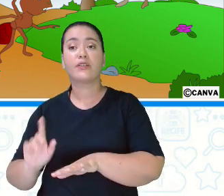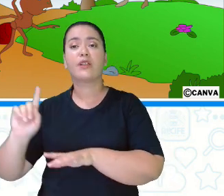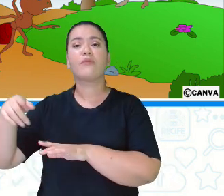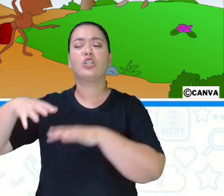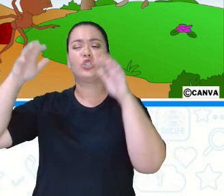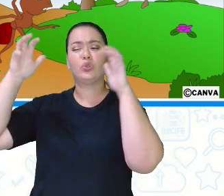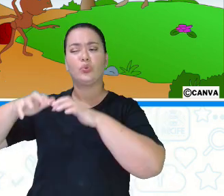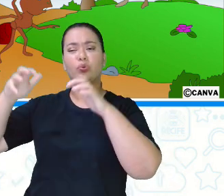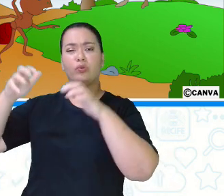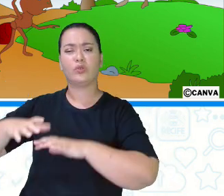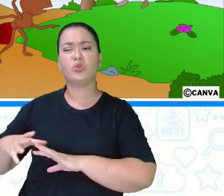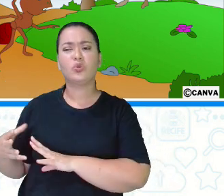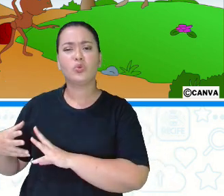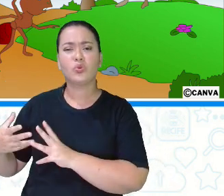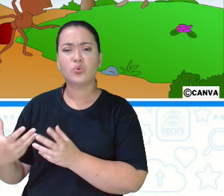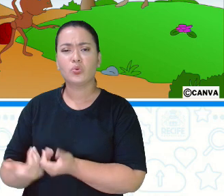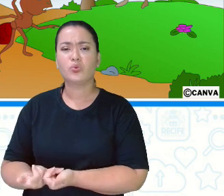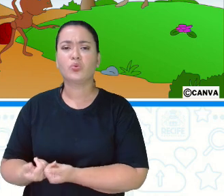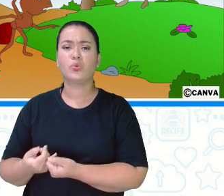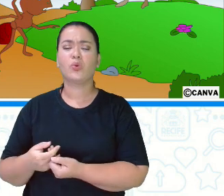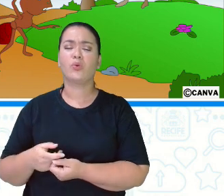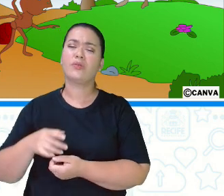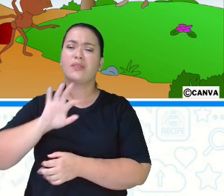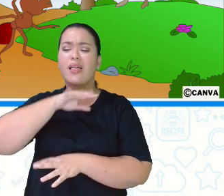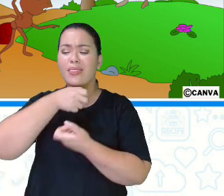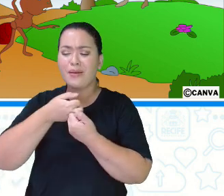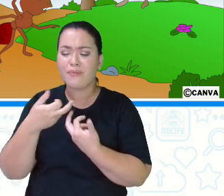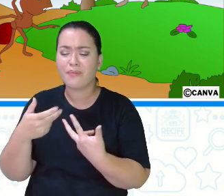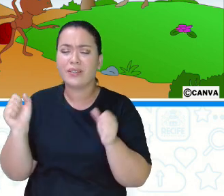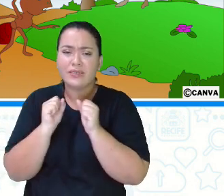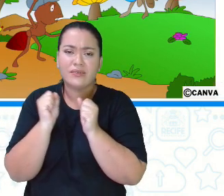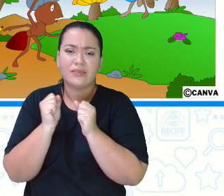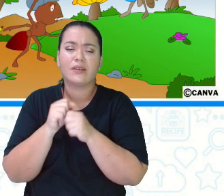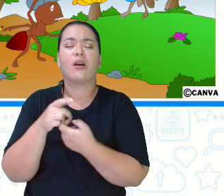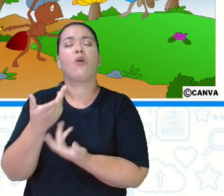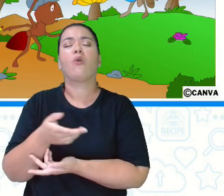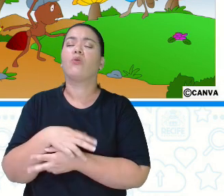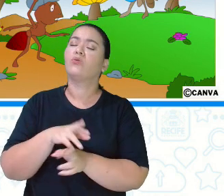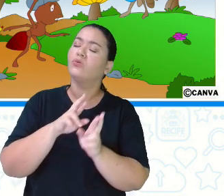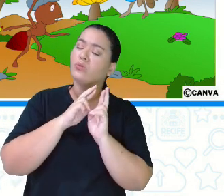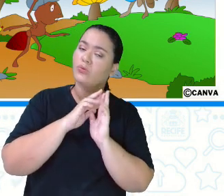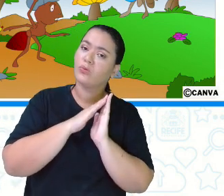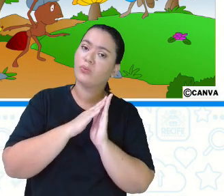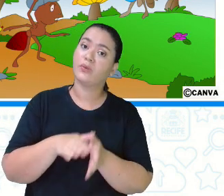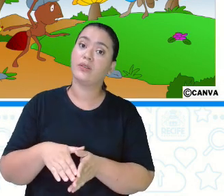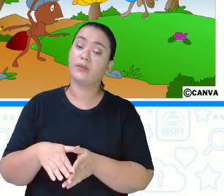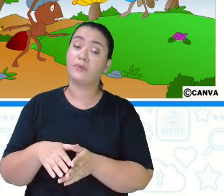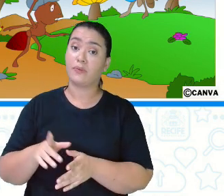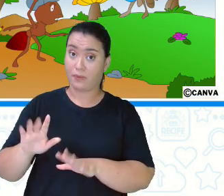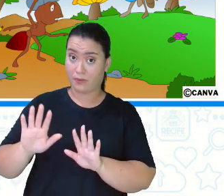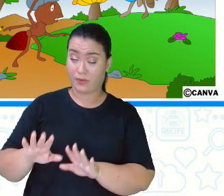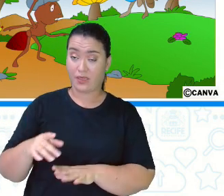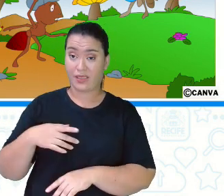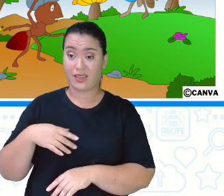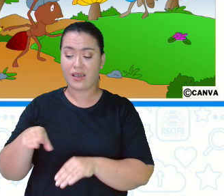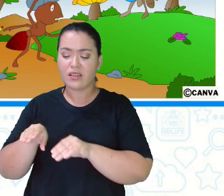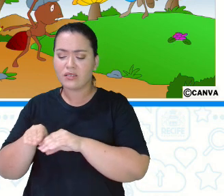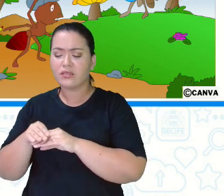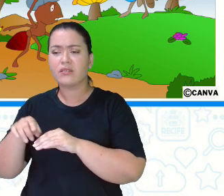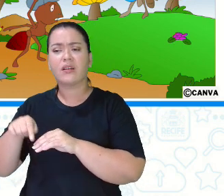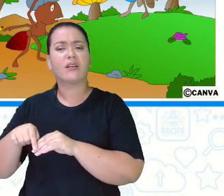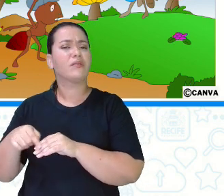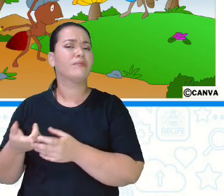Os animais, todos arrepiados, passavam o dia cochilando nas tocas. A pobre cigarra,